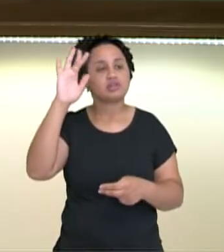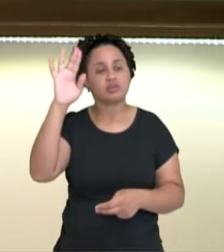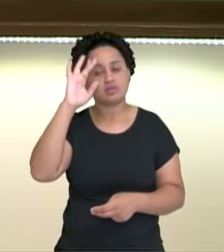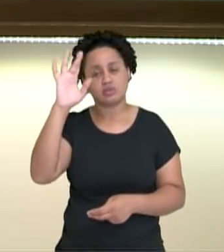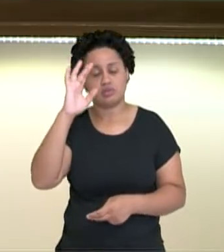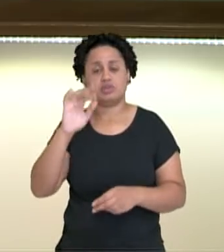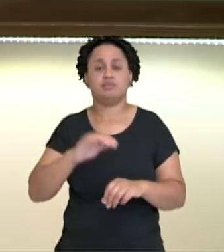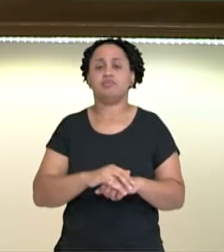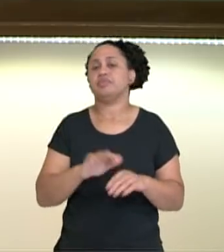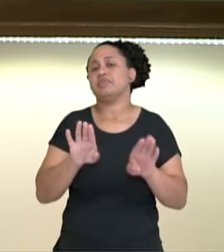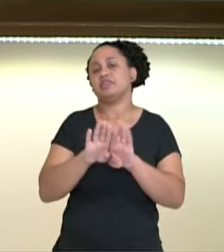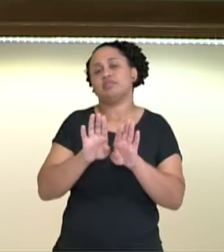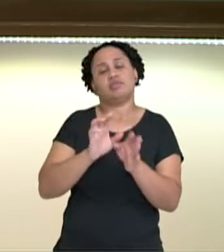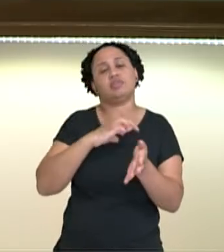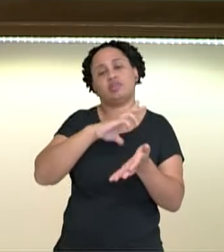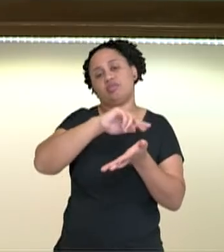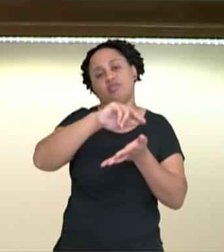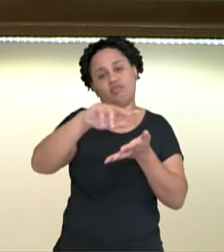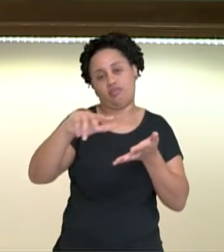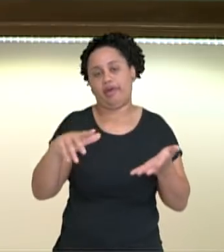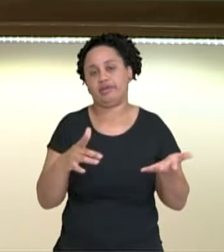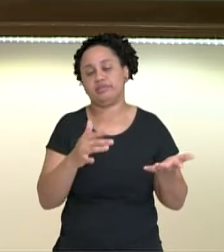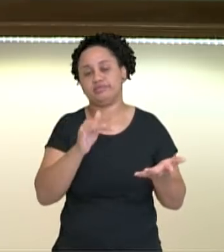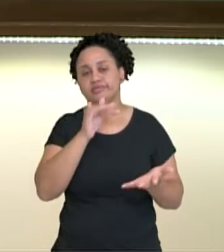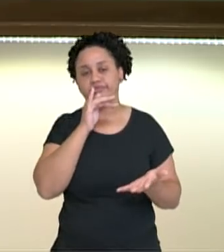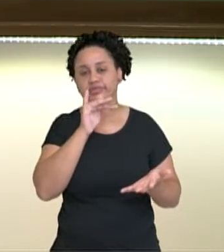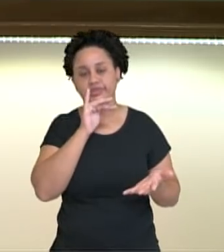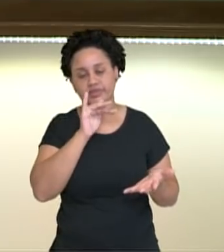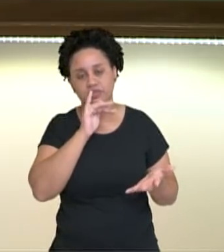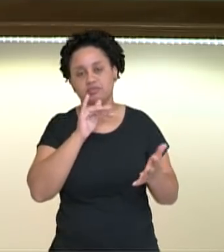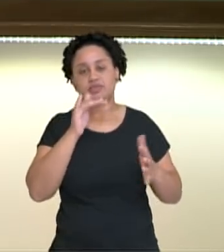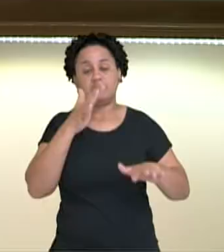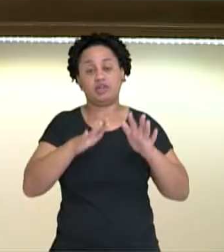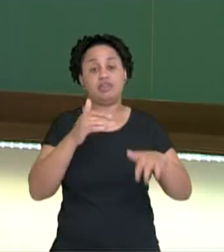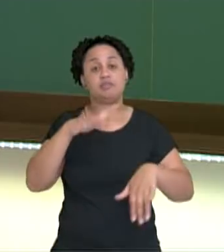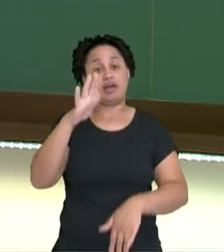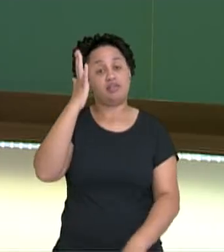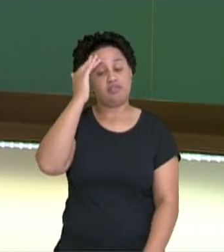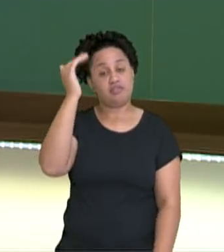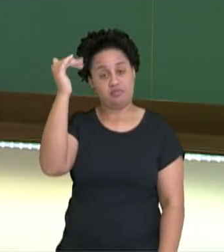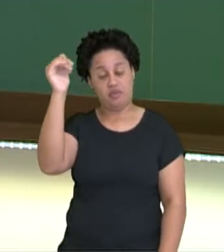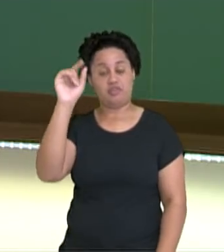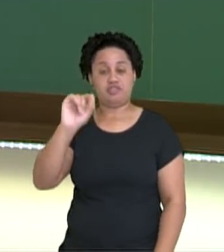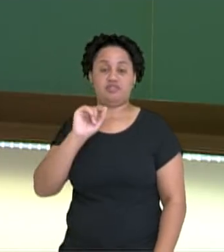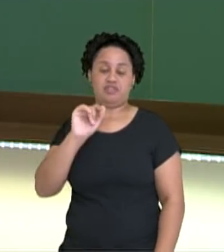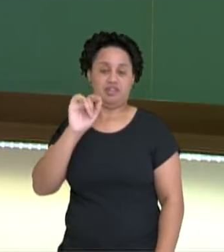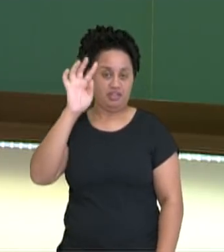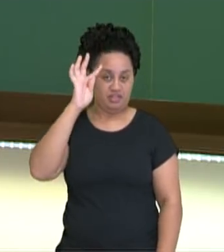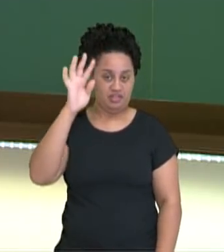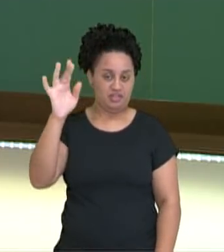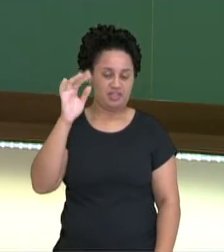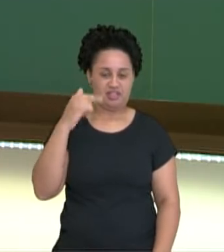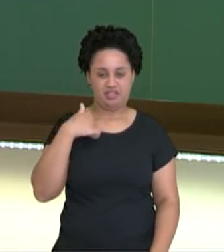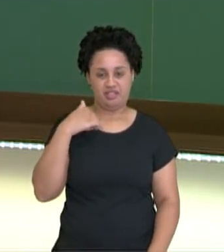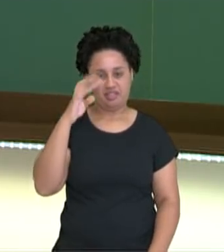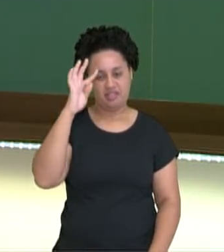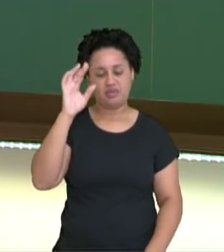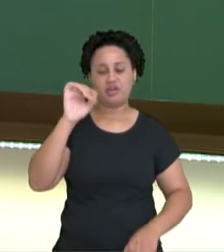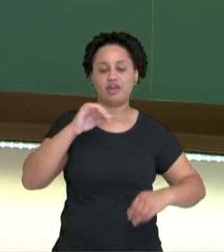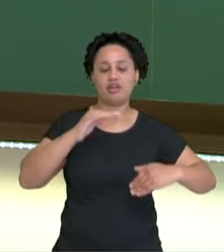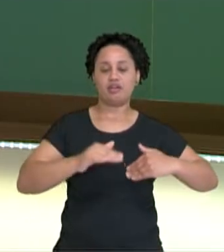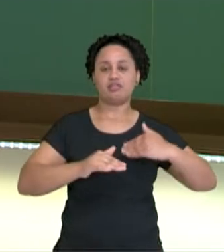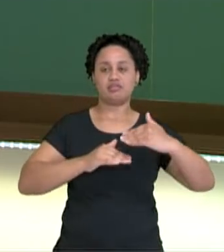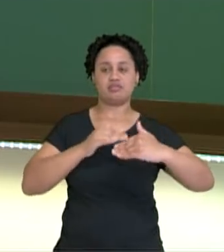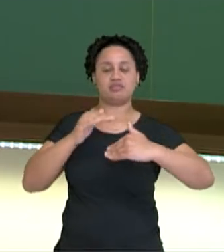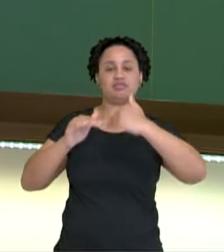também são diversas, né? Talvez a mais comum de todas, que a gente ouve até hoje, a teoria da